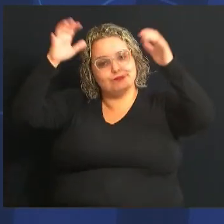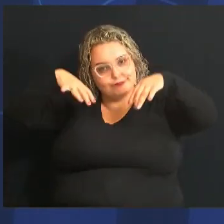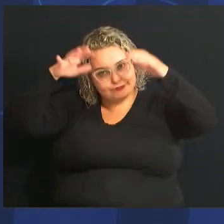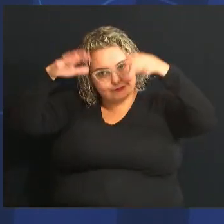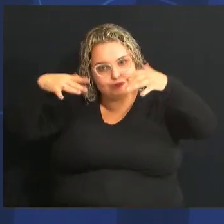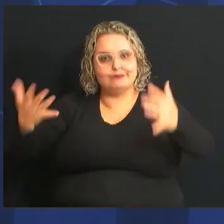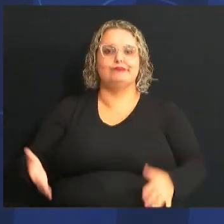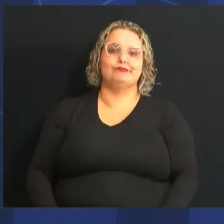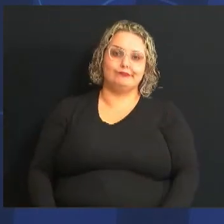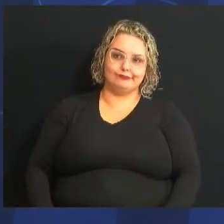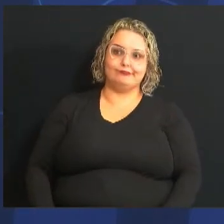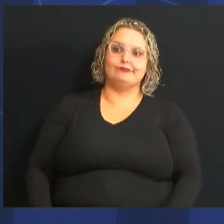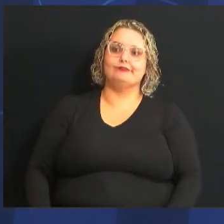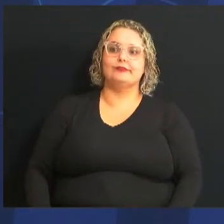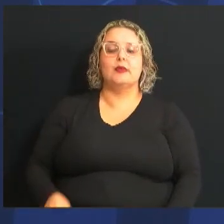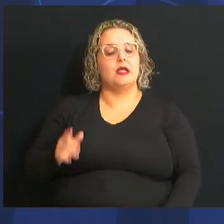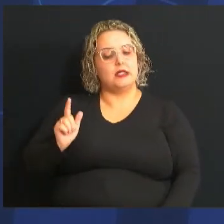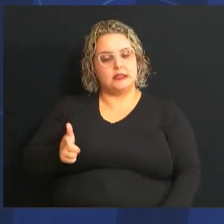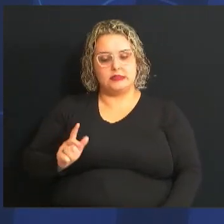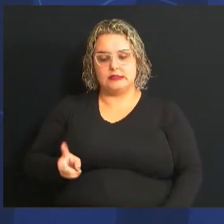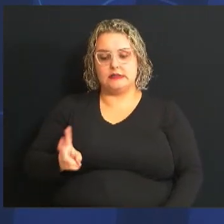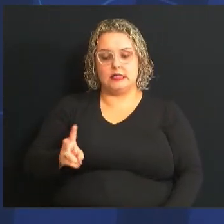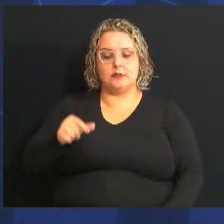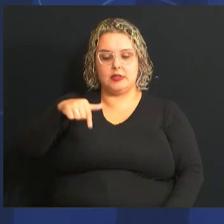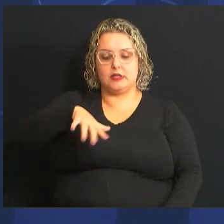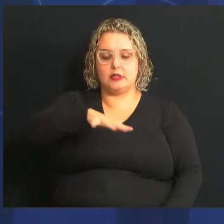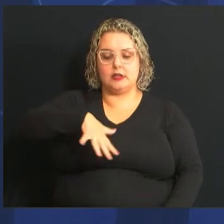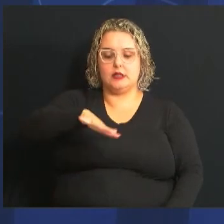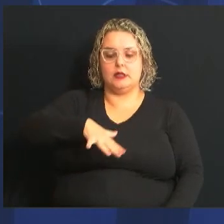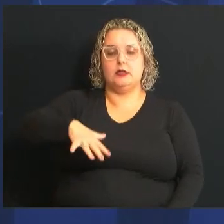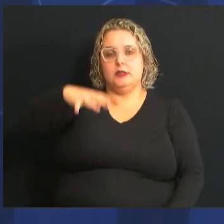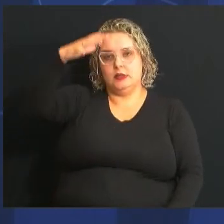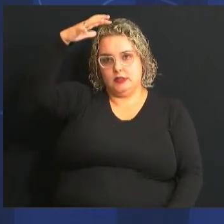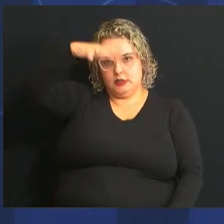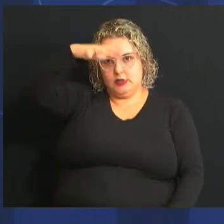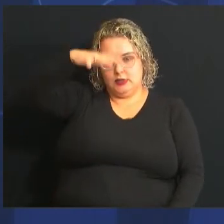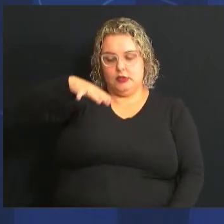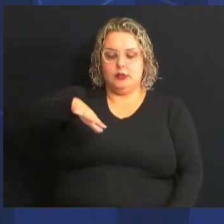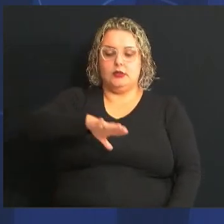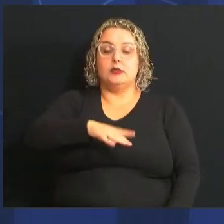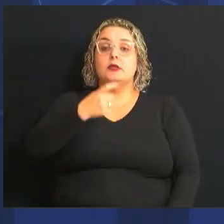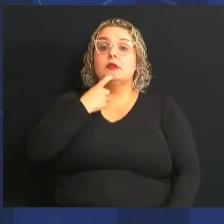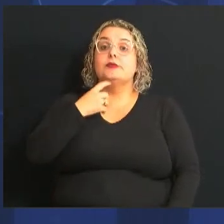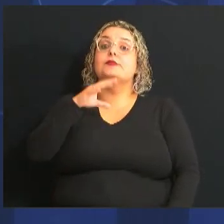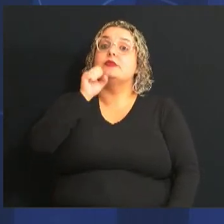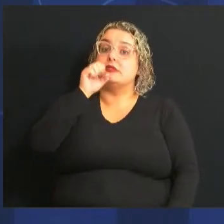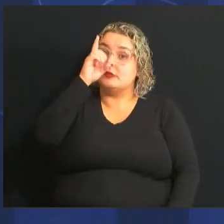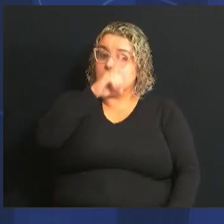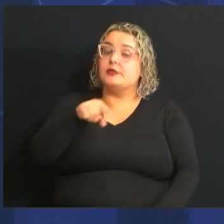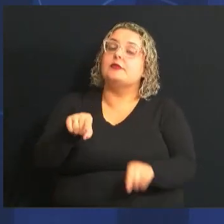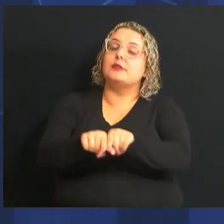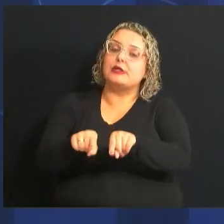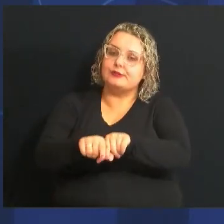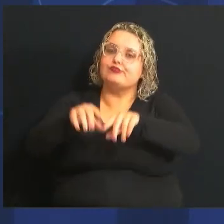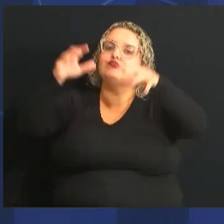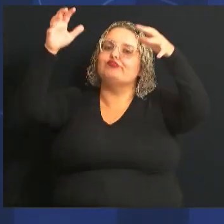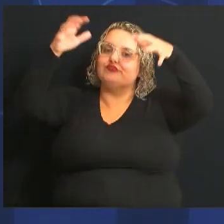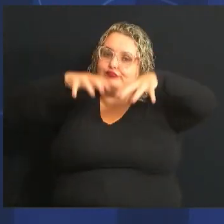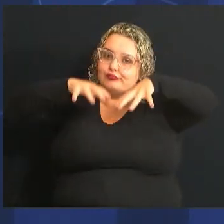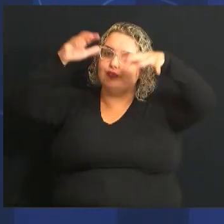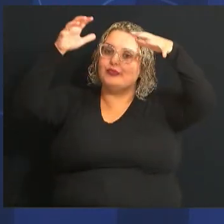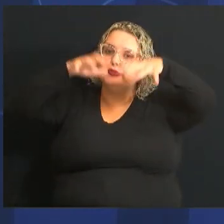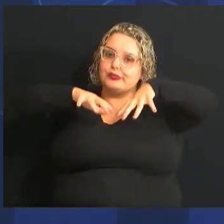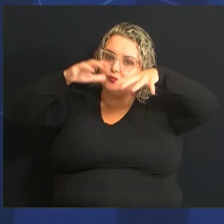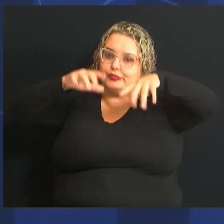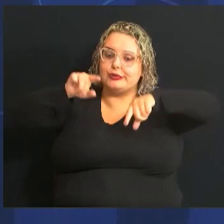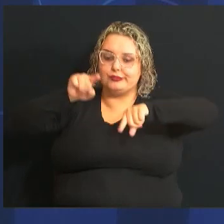segue estacionada aqui em Campinas e em toda a região. Já adianto que o fim de semana também será de tempo muito